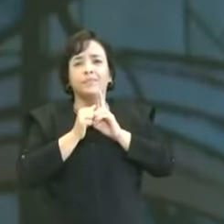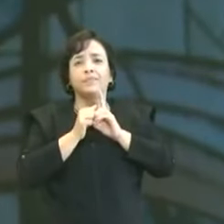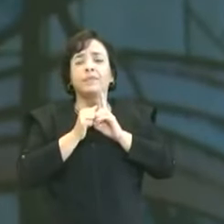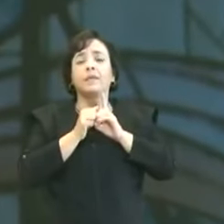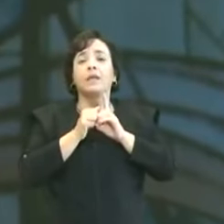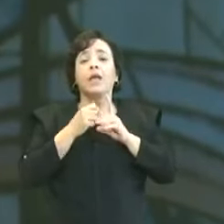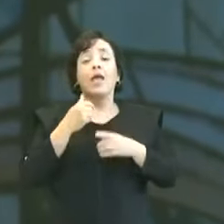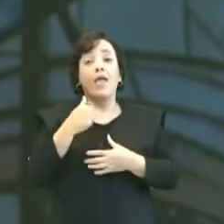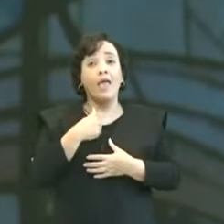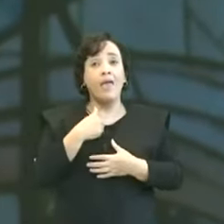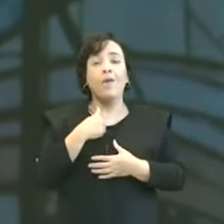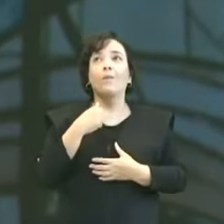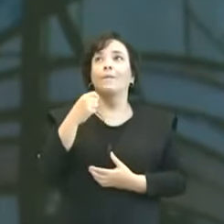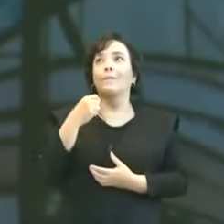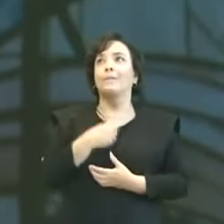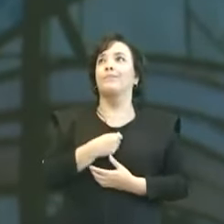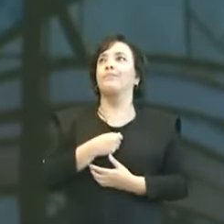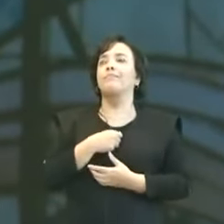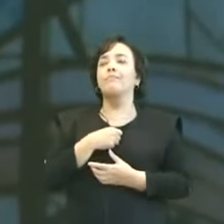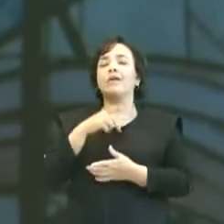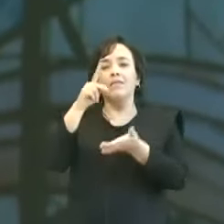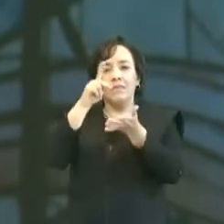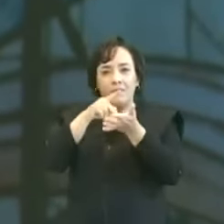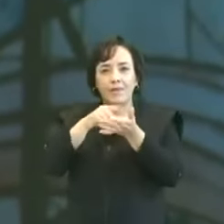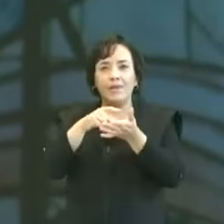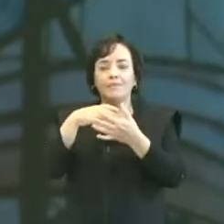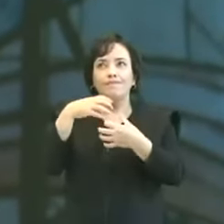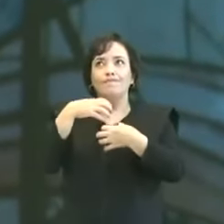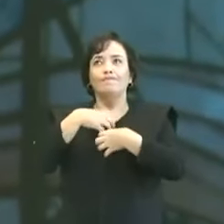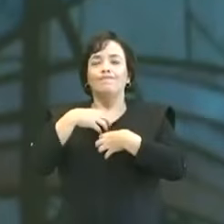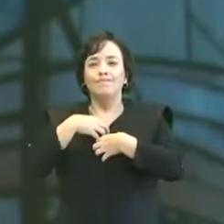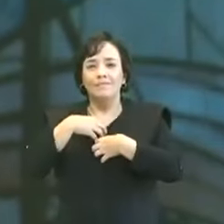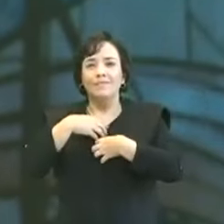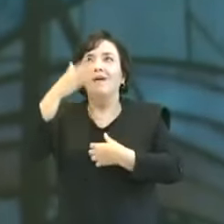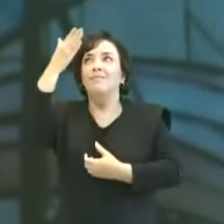eu descobri Deus, as coisas mudaram no meu coração.